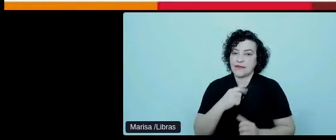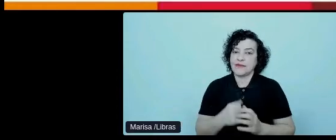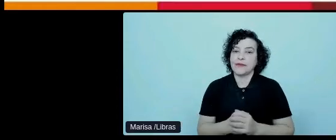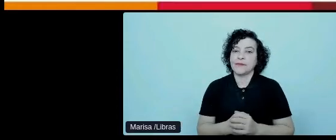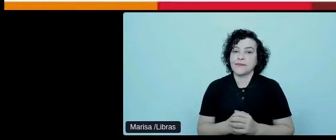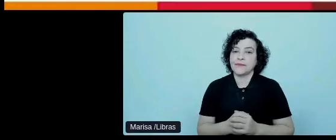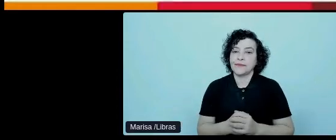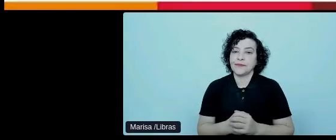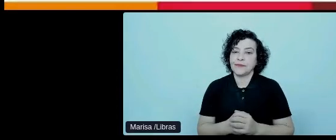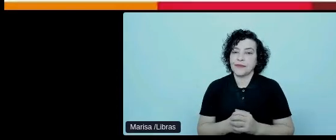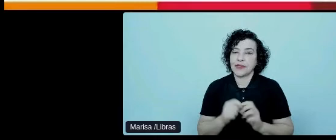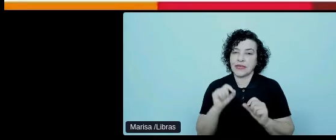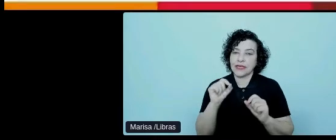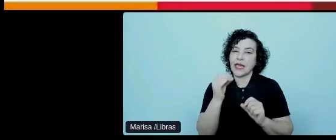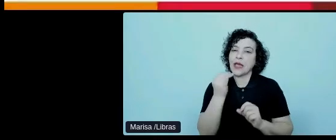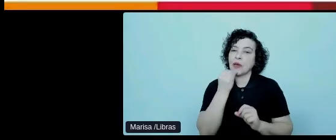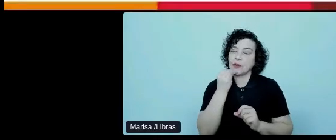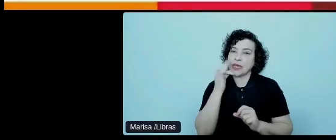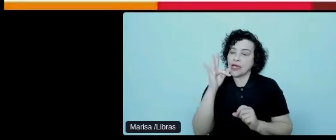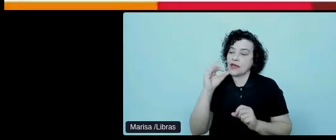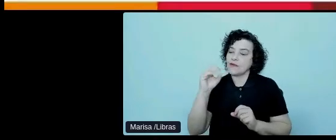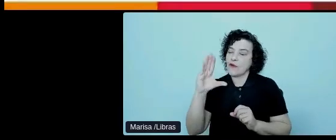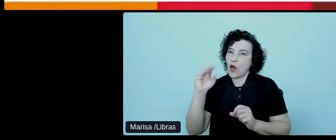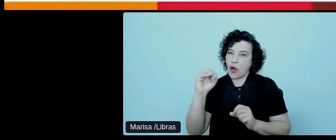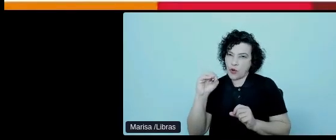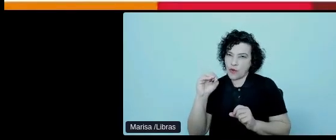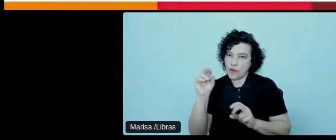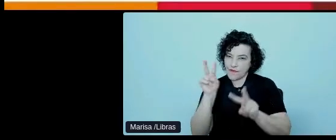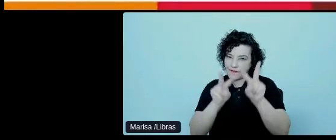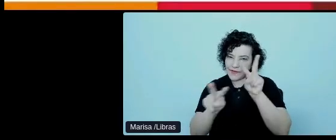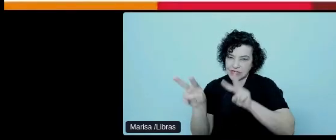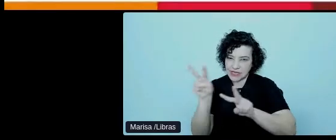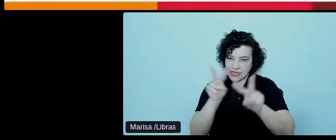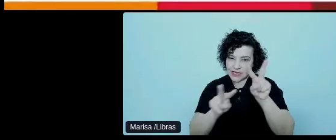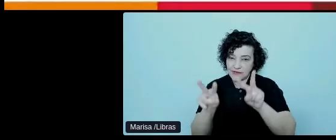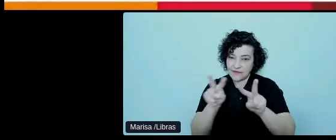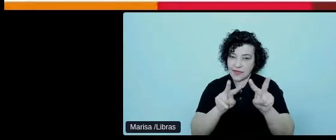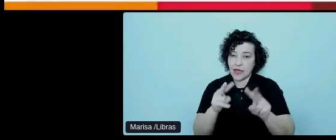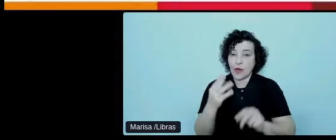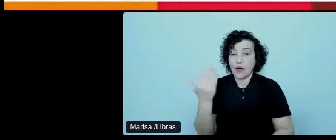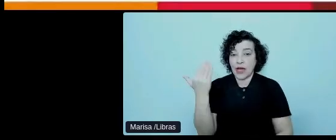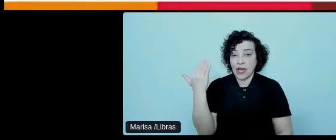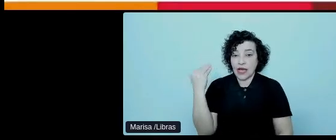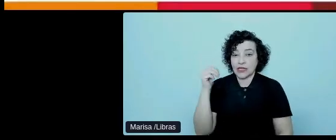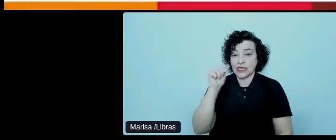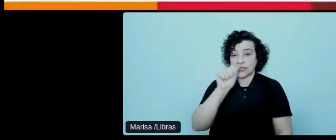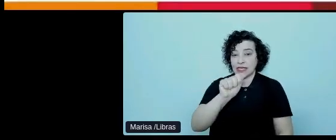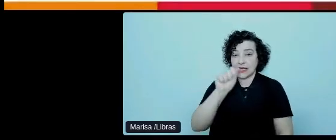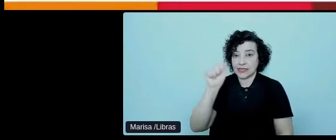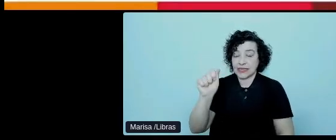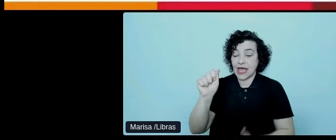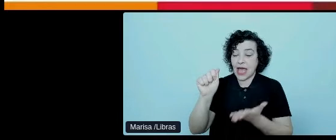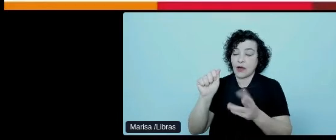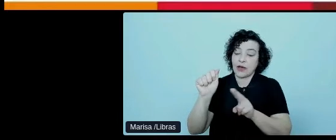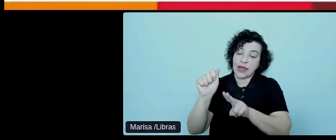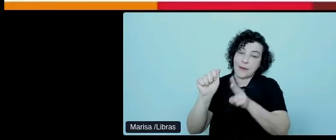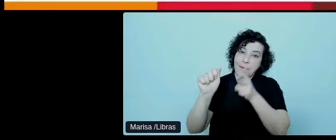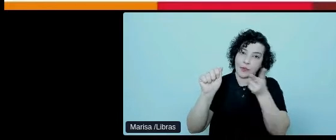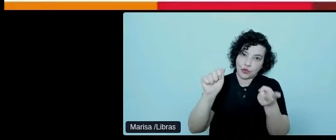o foco visível. Ele era nível de conformidade duplo A e agora ele passou a ser o nível de conformidade